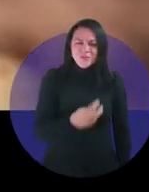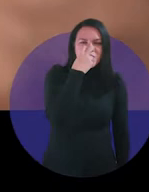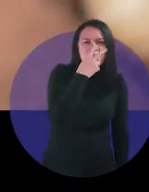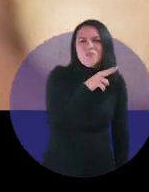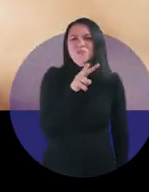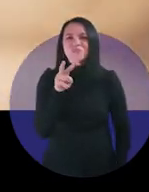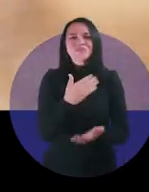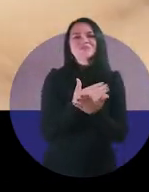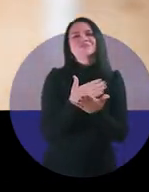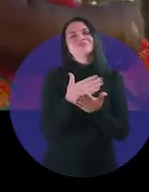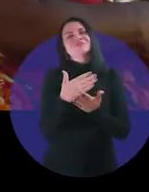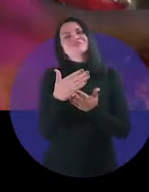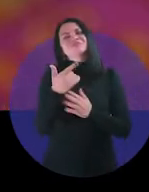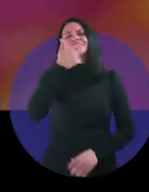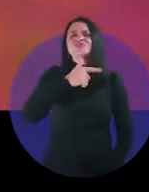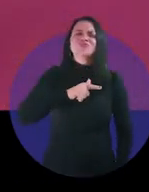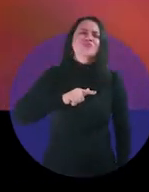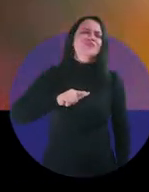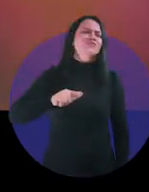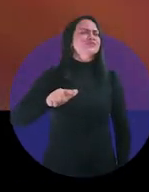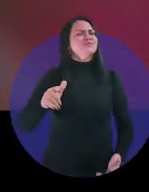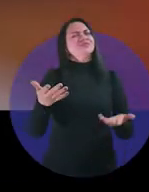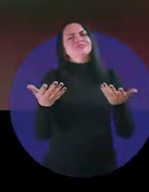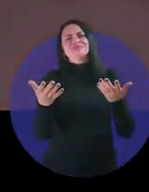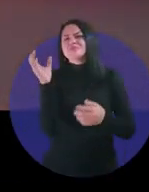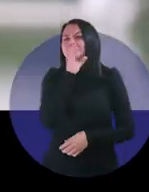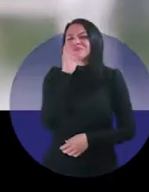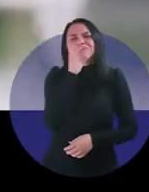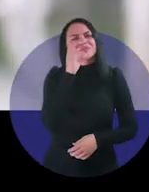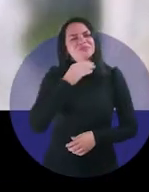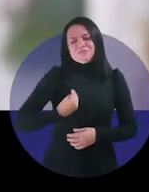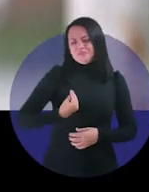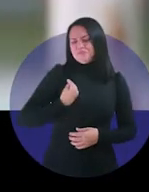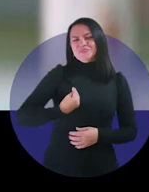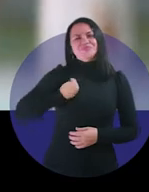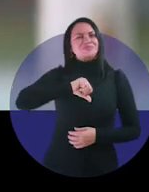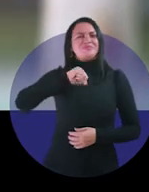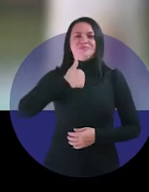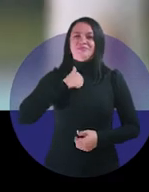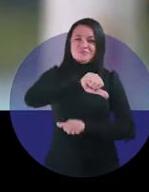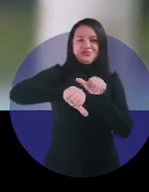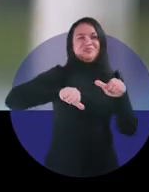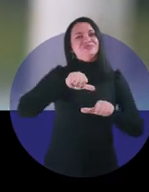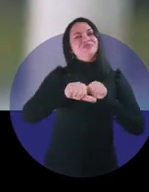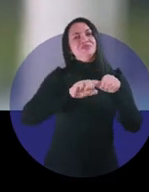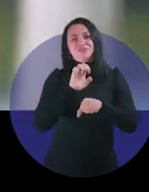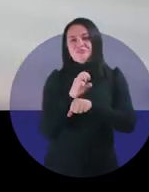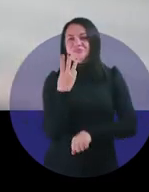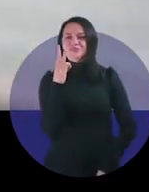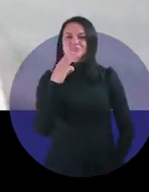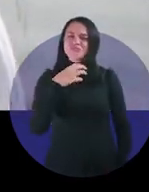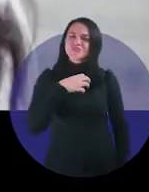Olha, vem chegando de novo a correria que mudou o nosso